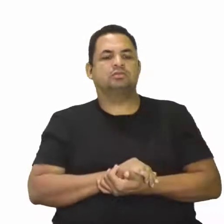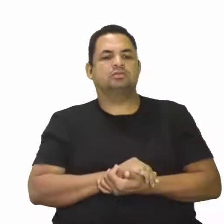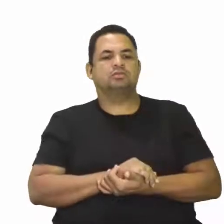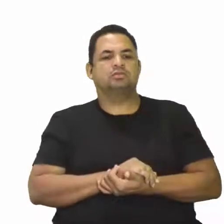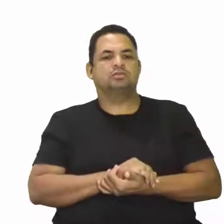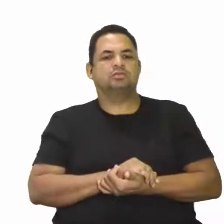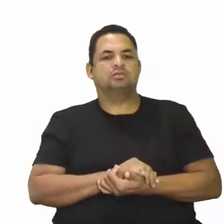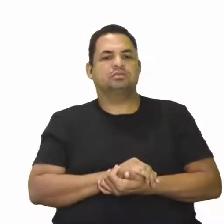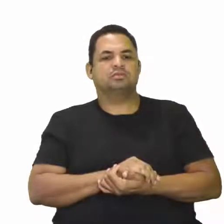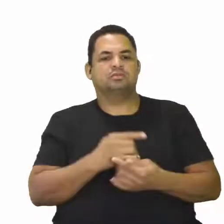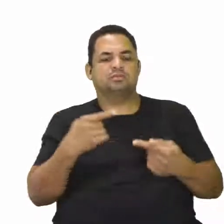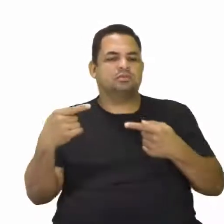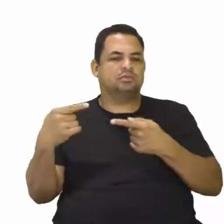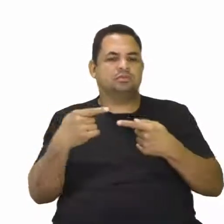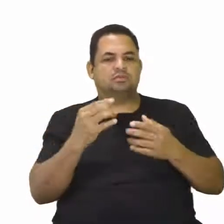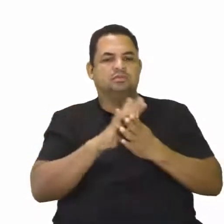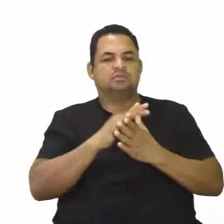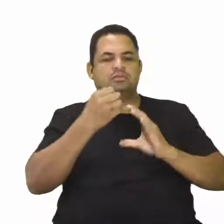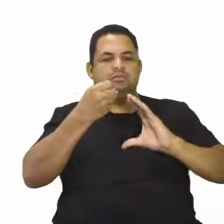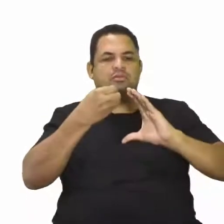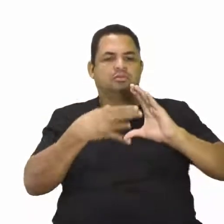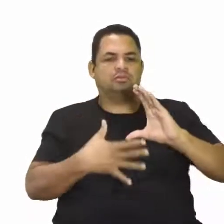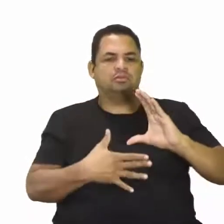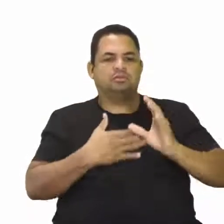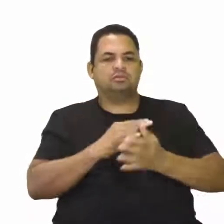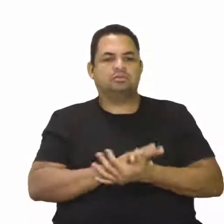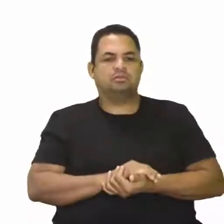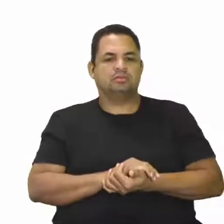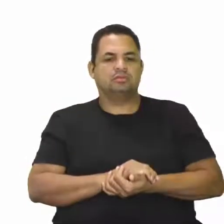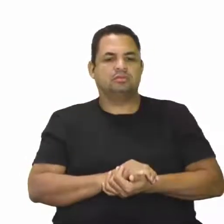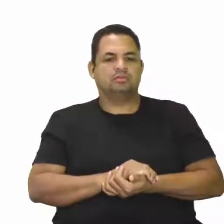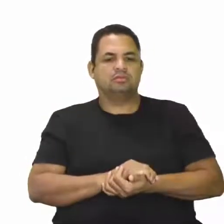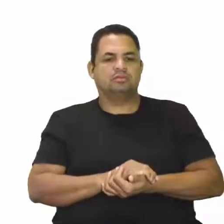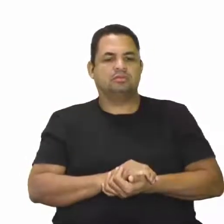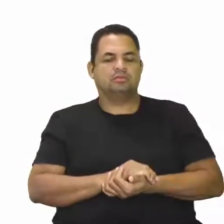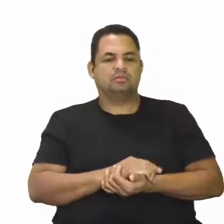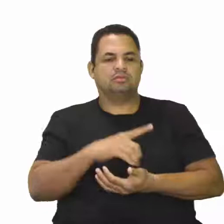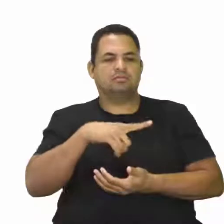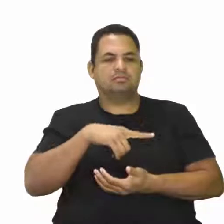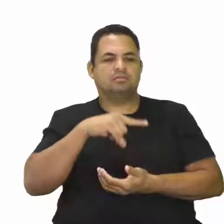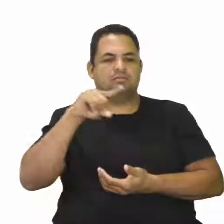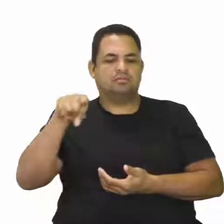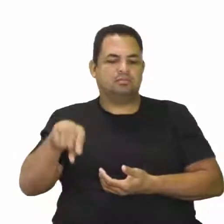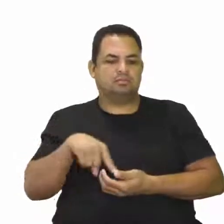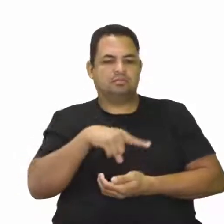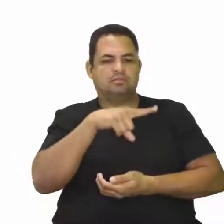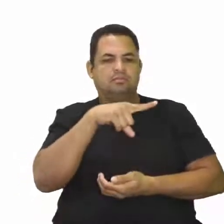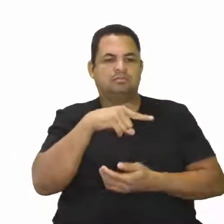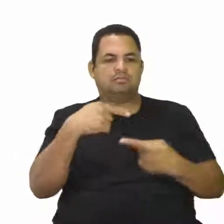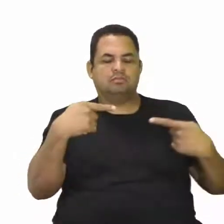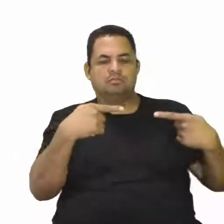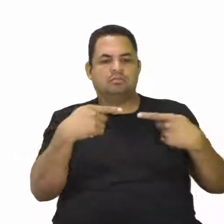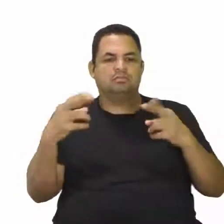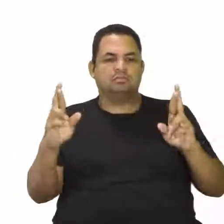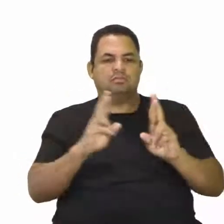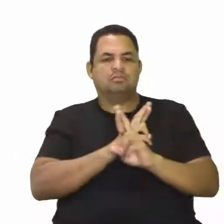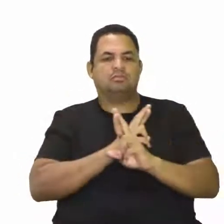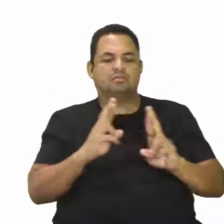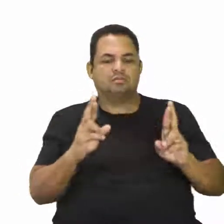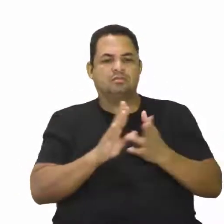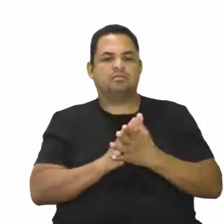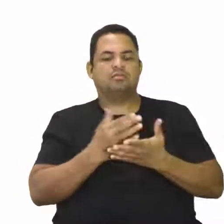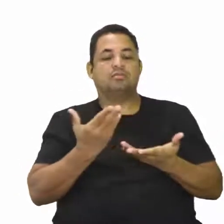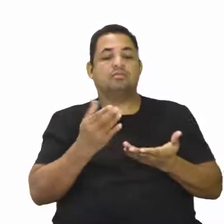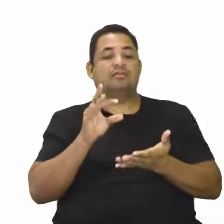a relação, caracterizando. Malos tem uma relação direta com esses, sendo,